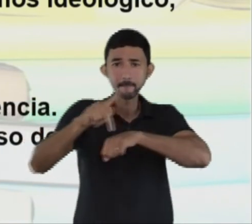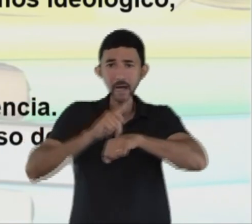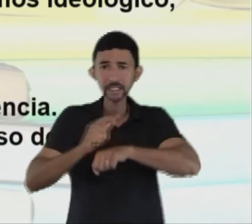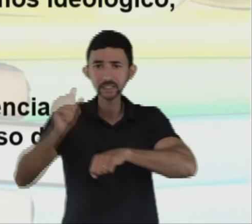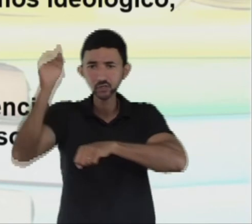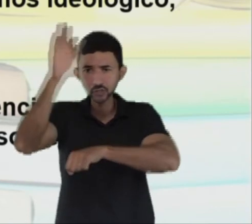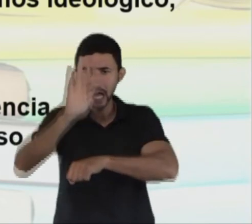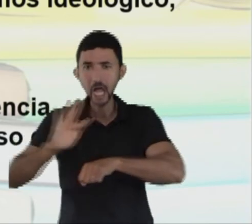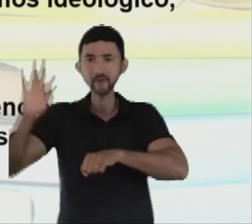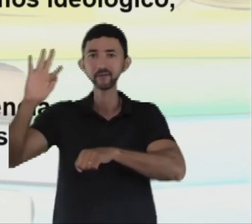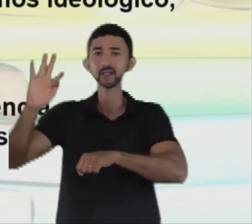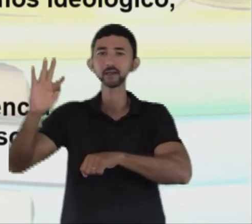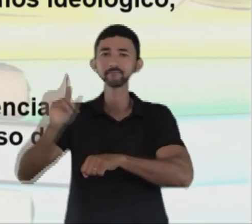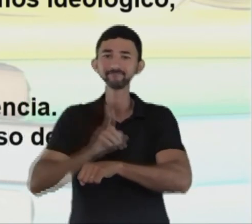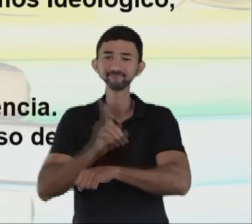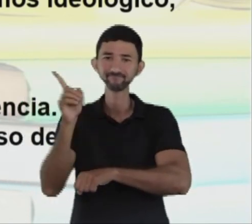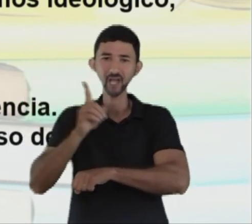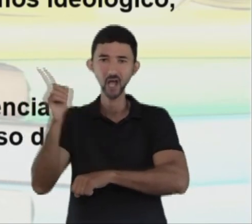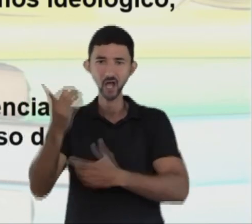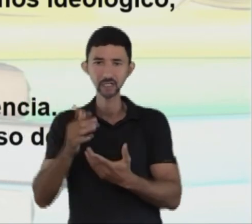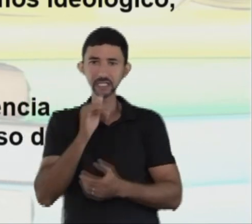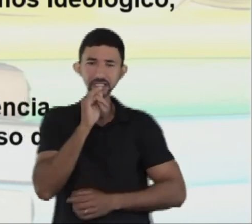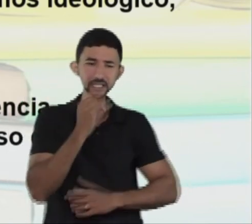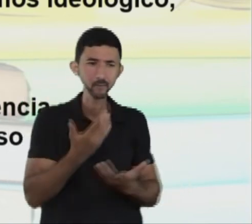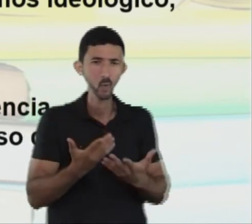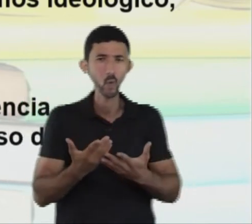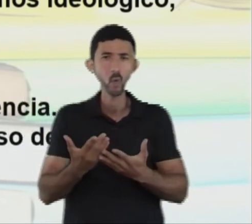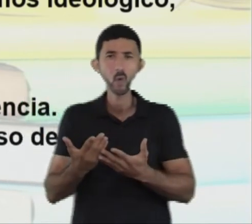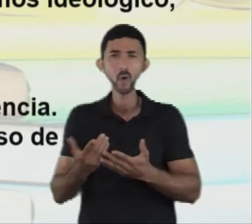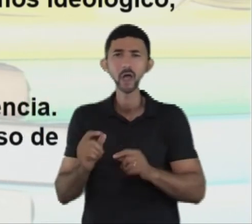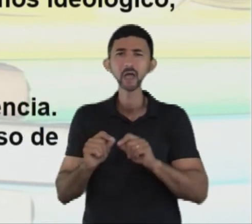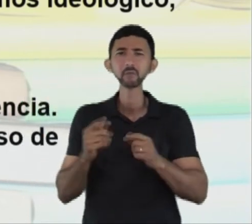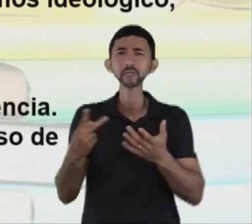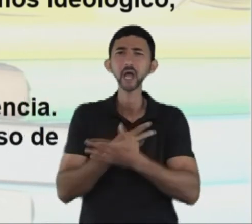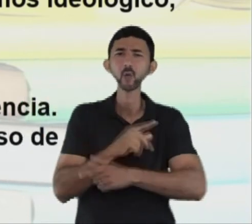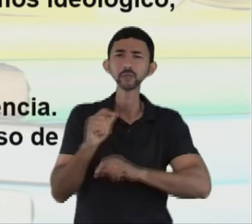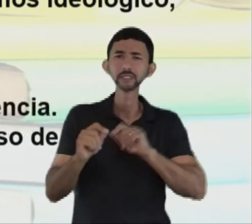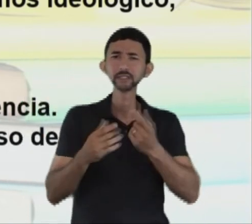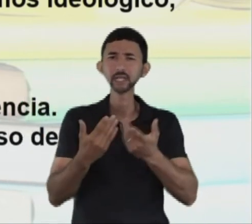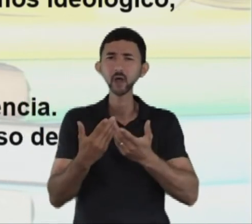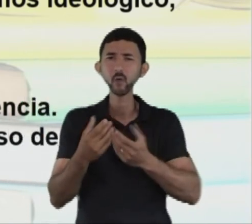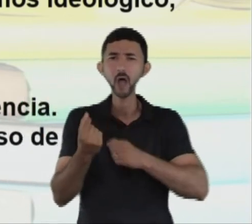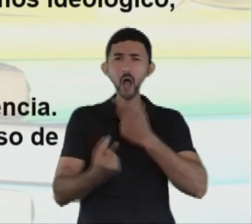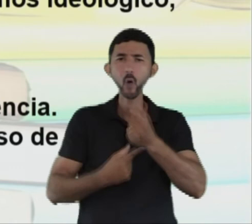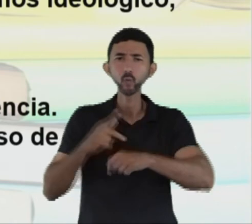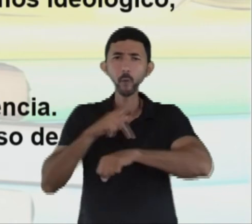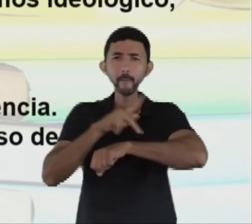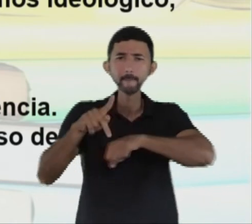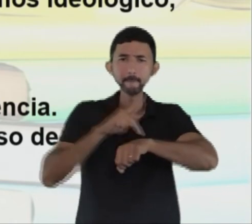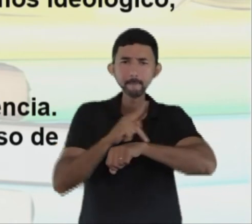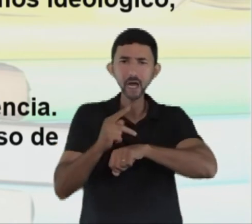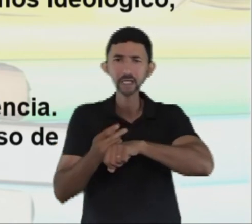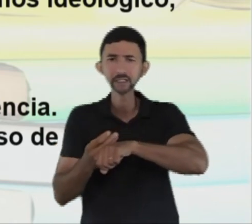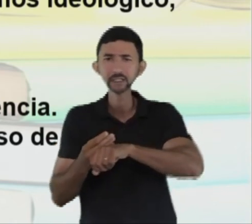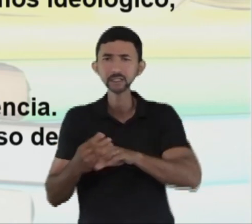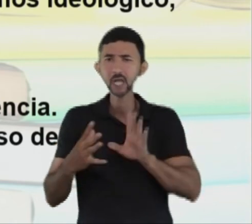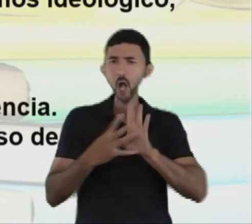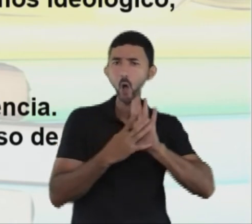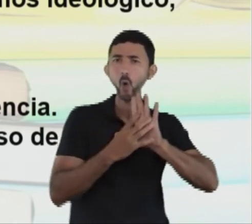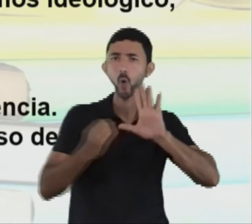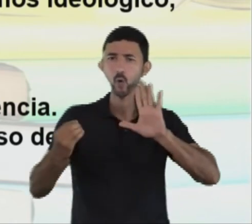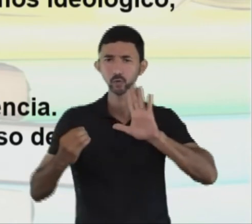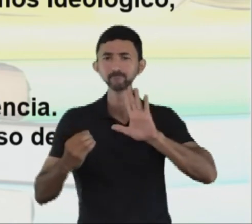de descolonização. Tá? Ou seja, apesar de alguns países ainda serem colônias, literalmente